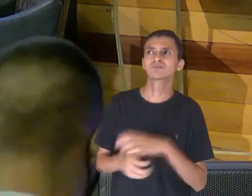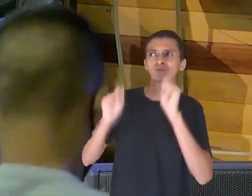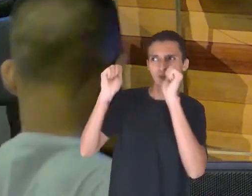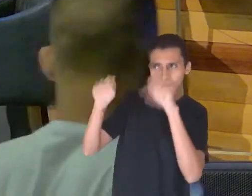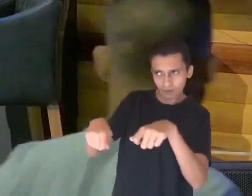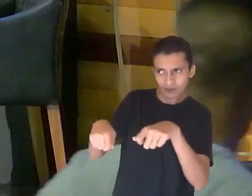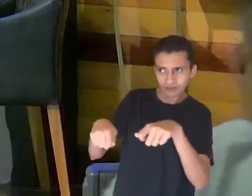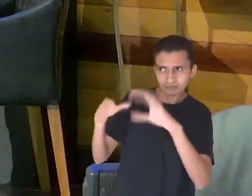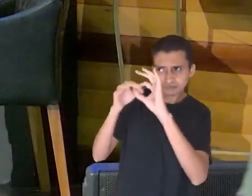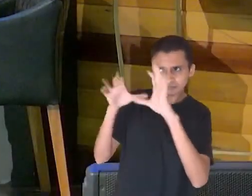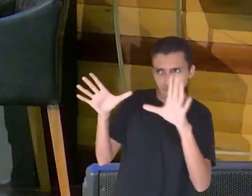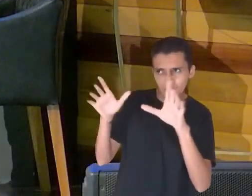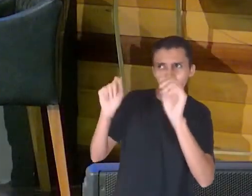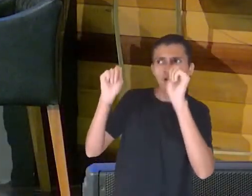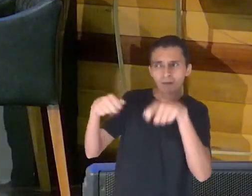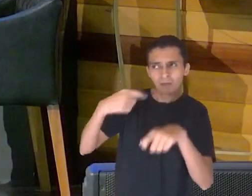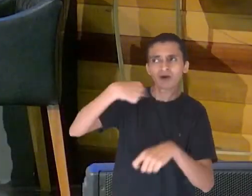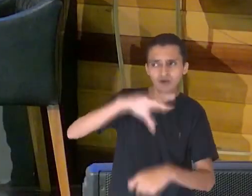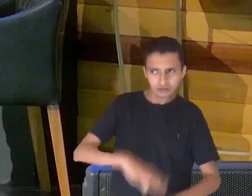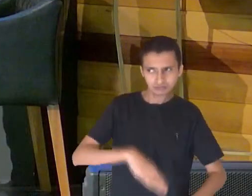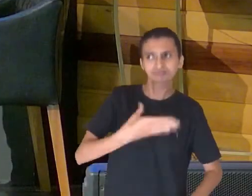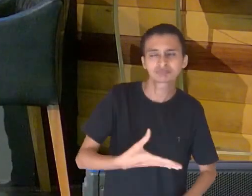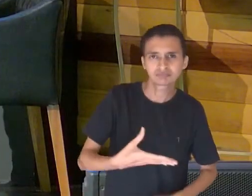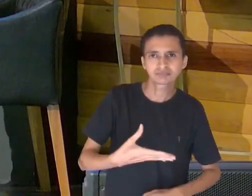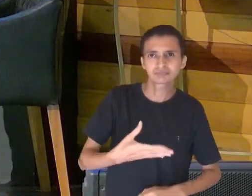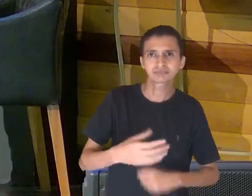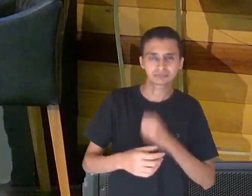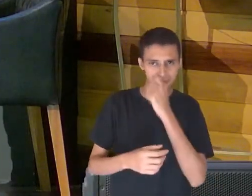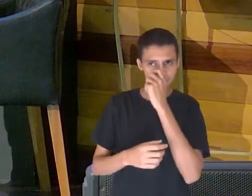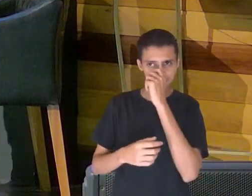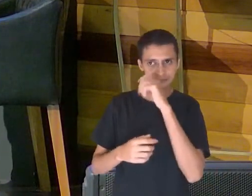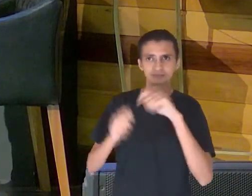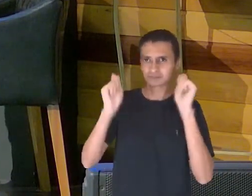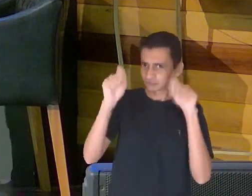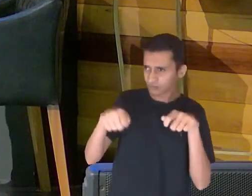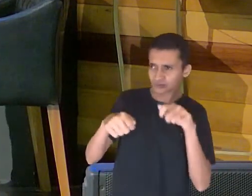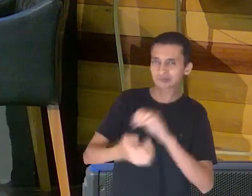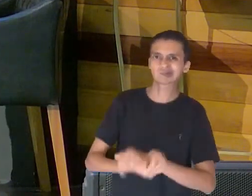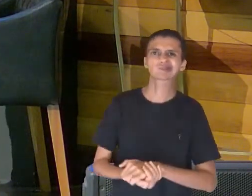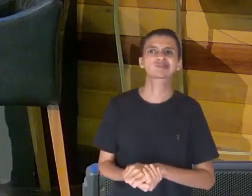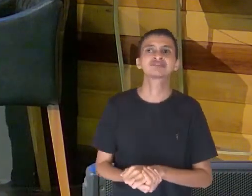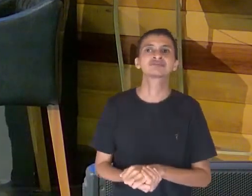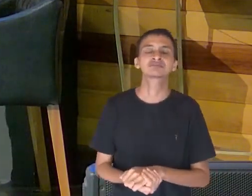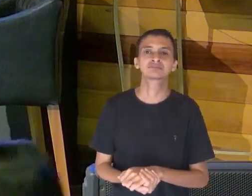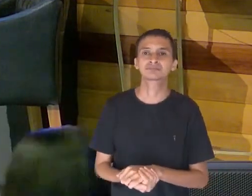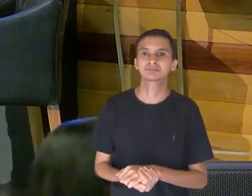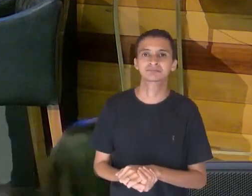Podemos? Posso tocar a trombeta? Tarará, tará.